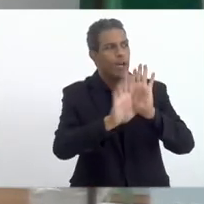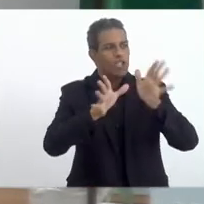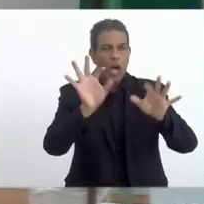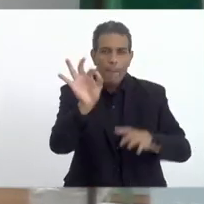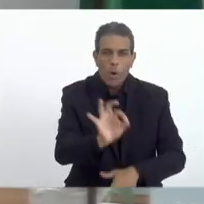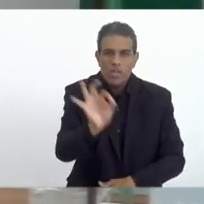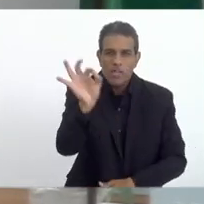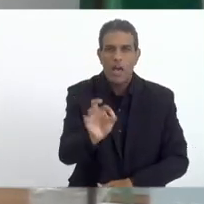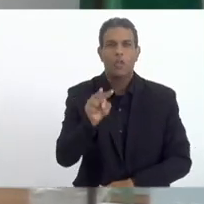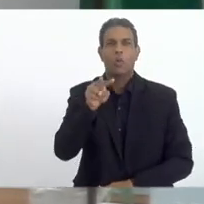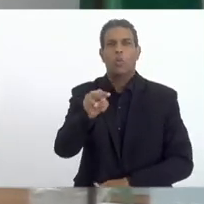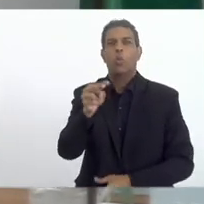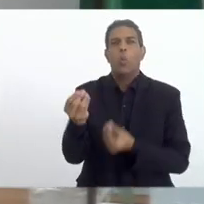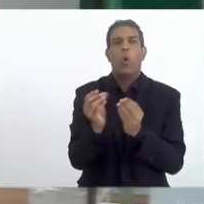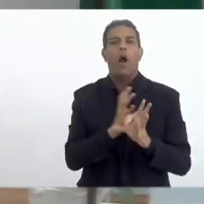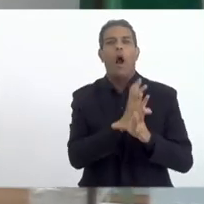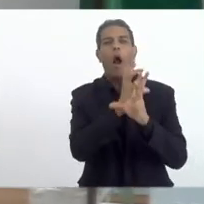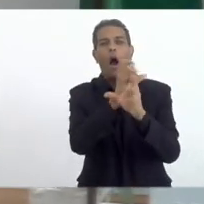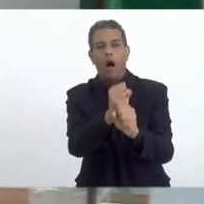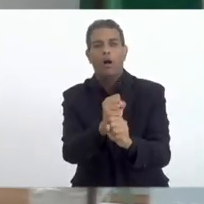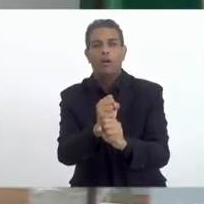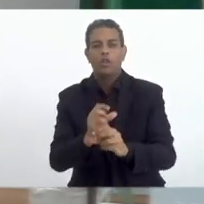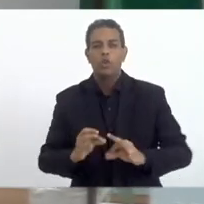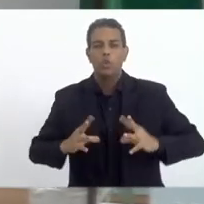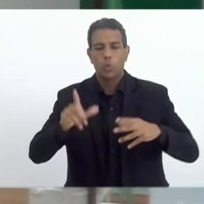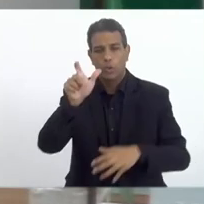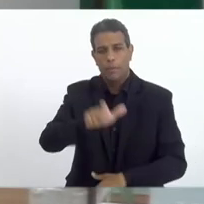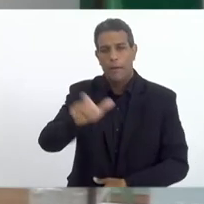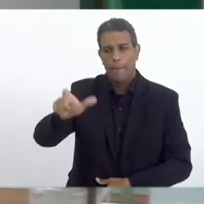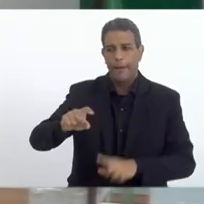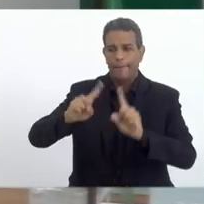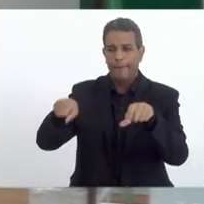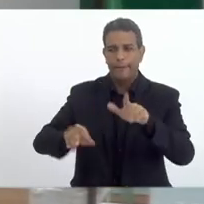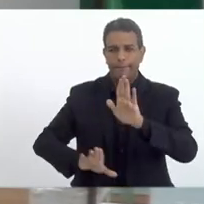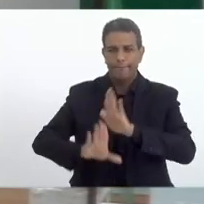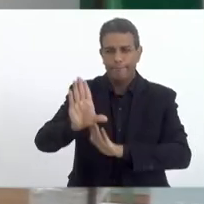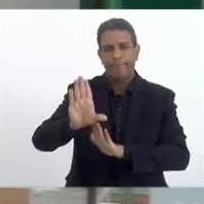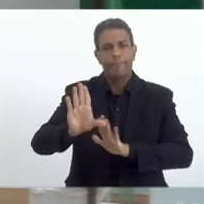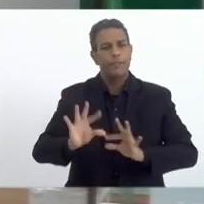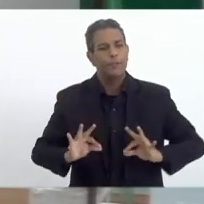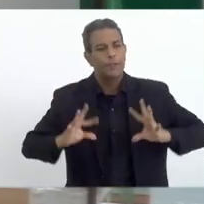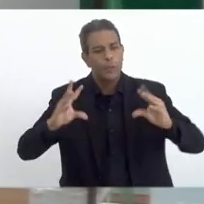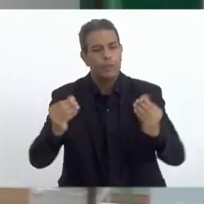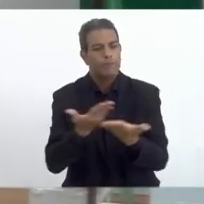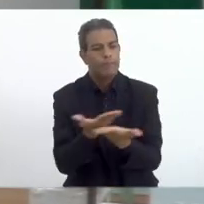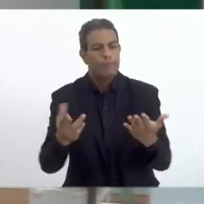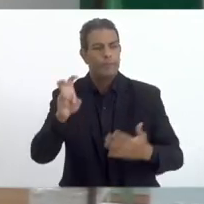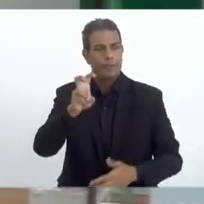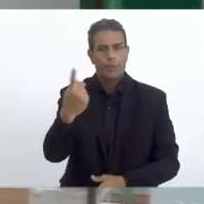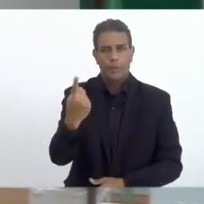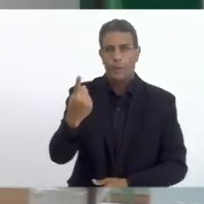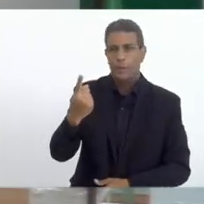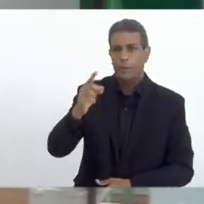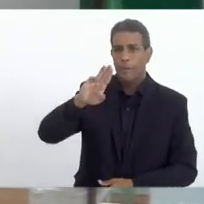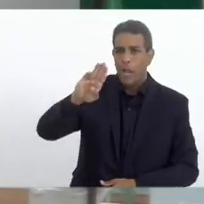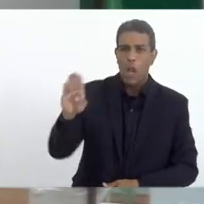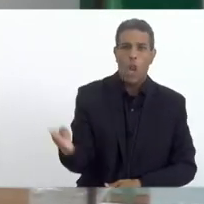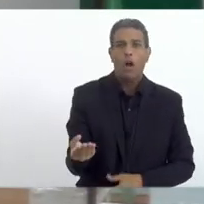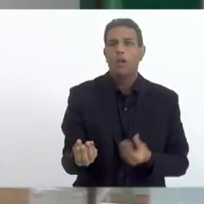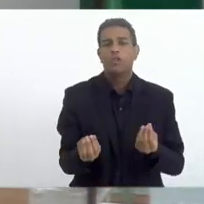percentual sobre o total de gasto de pessoal. O total de gasto de pessoal são 51